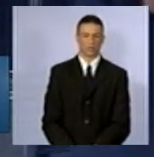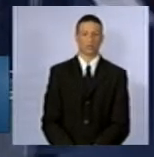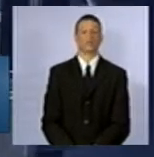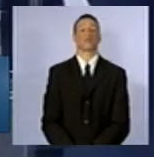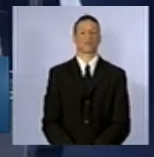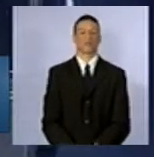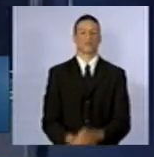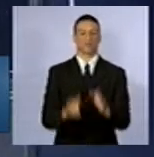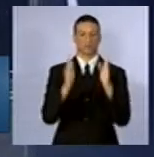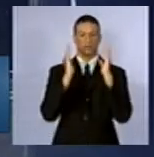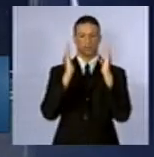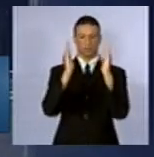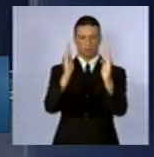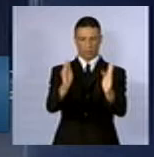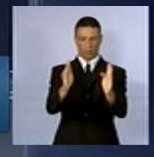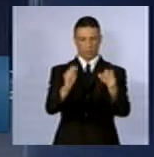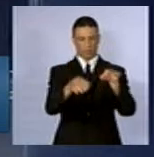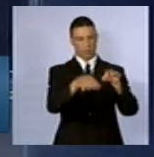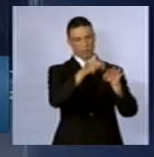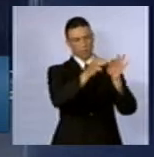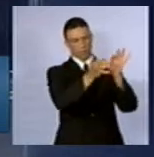lâmina mostra